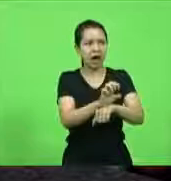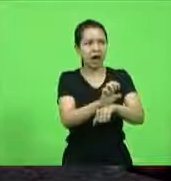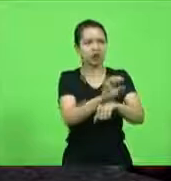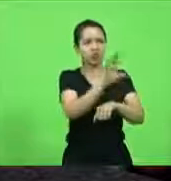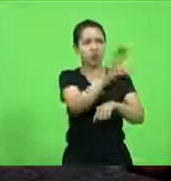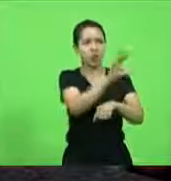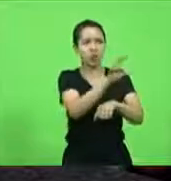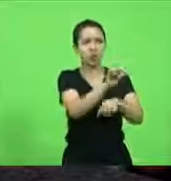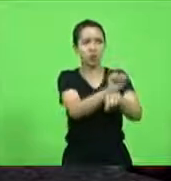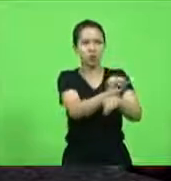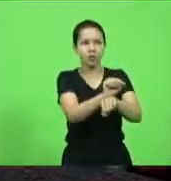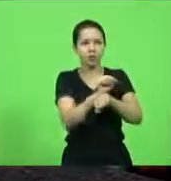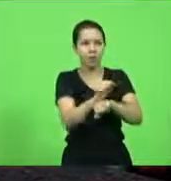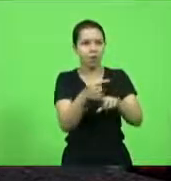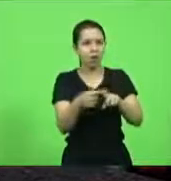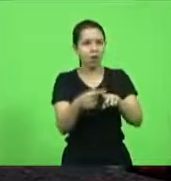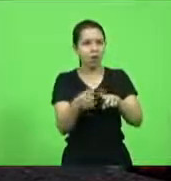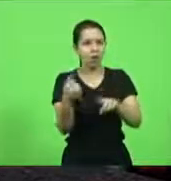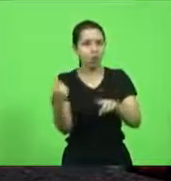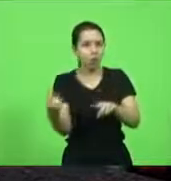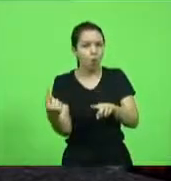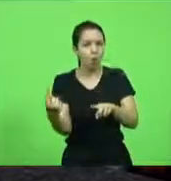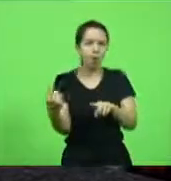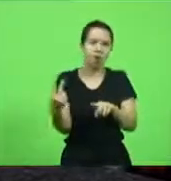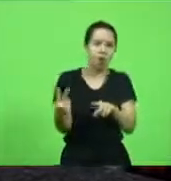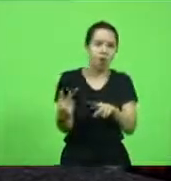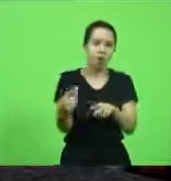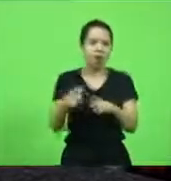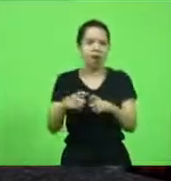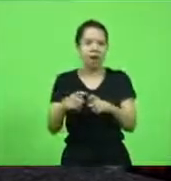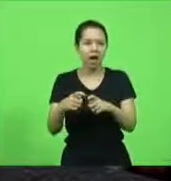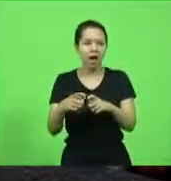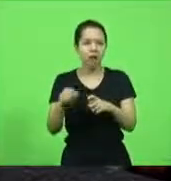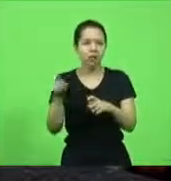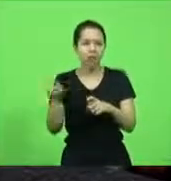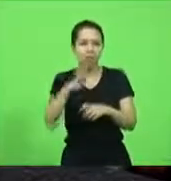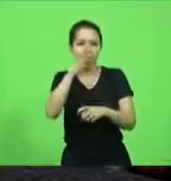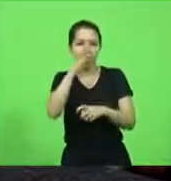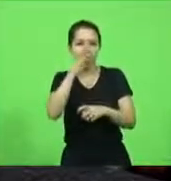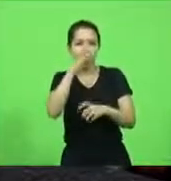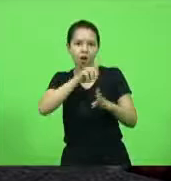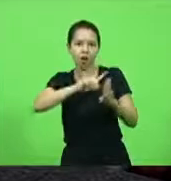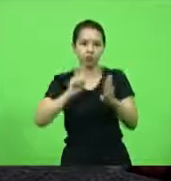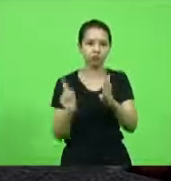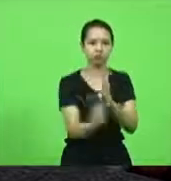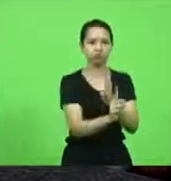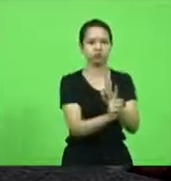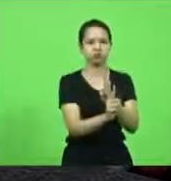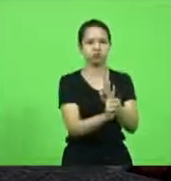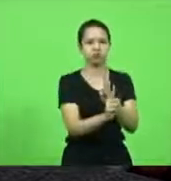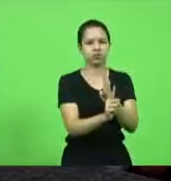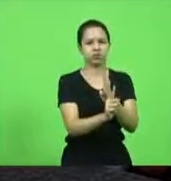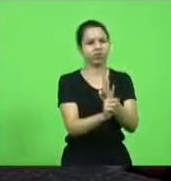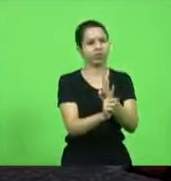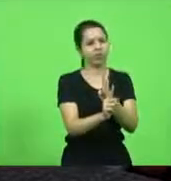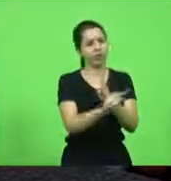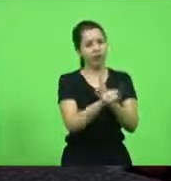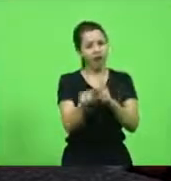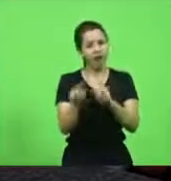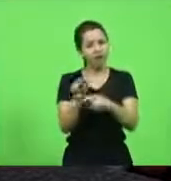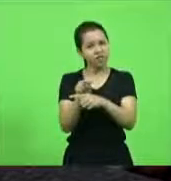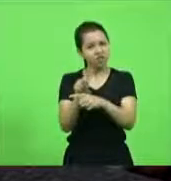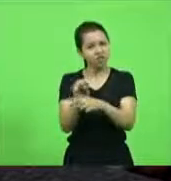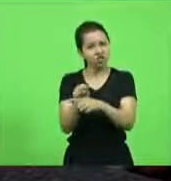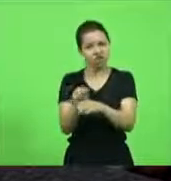ou dois médicos, que não era a vez deles, tomaram. Ora, investiga aquele um ou dois médicos, deputado Bruno. Mas não para a